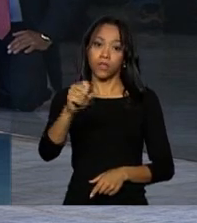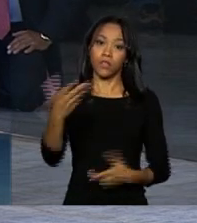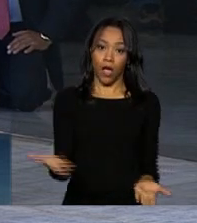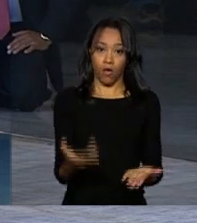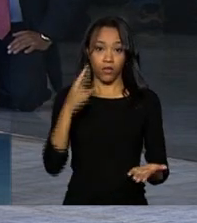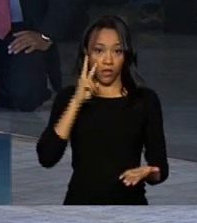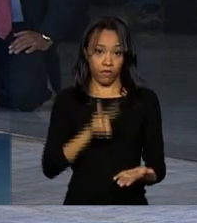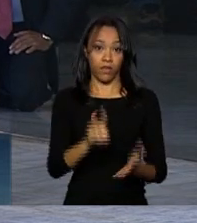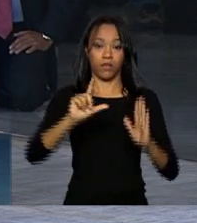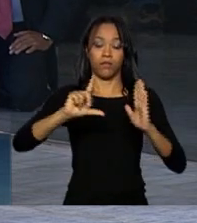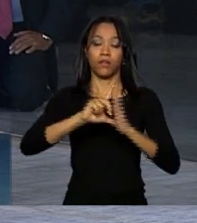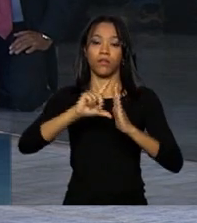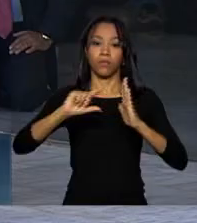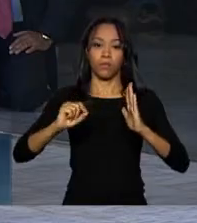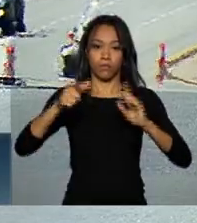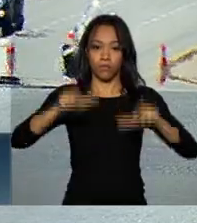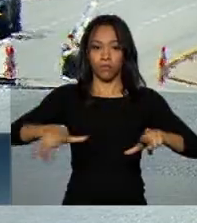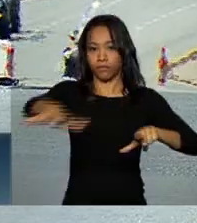Planalto.